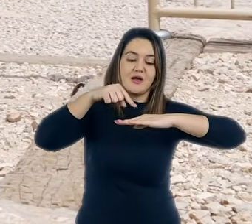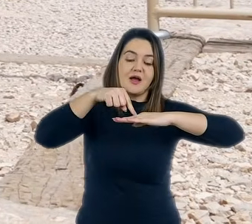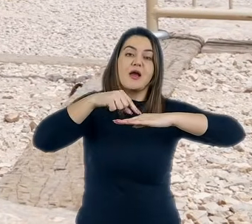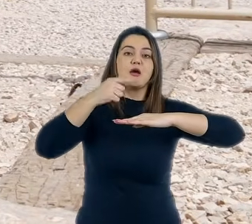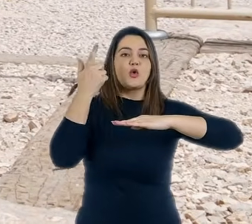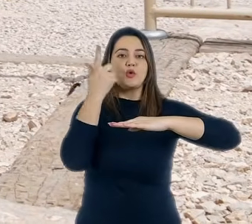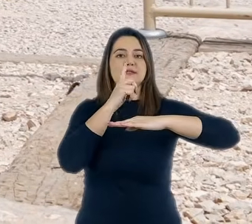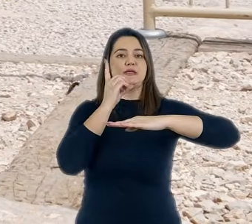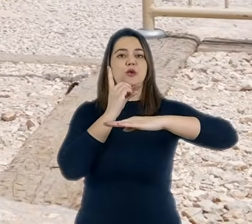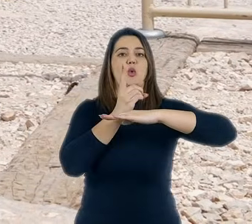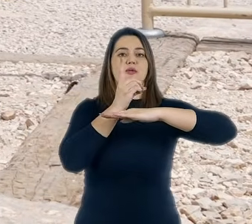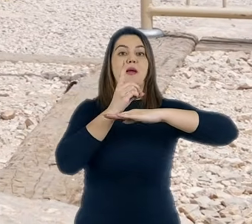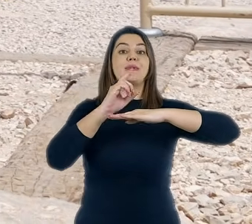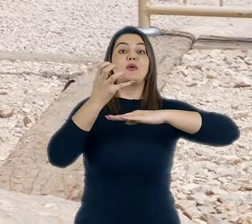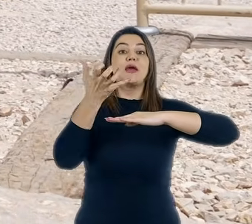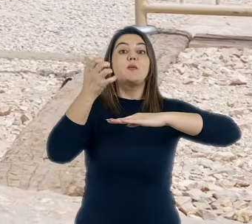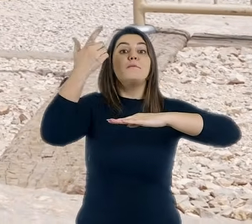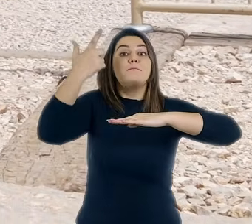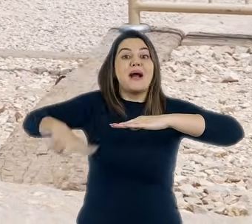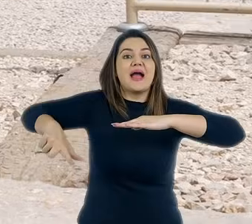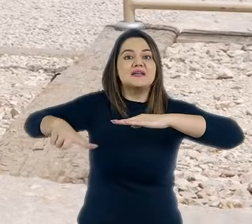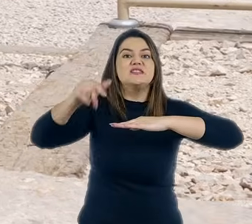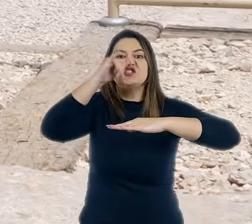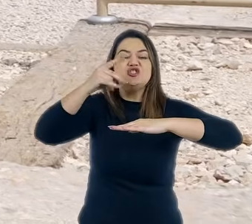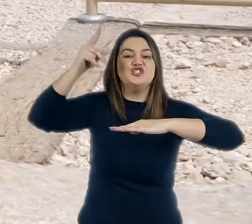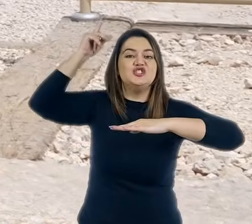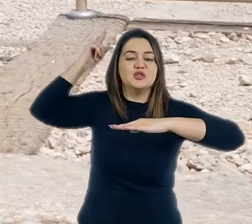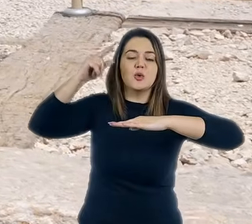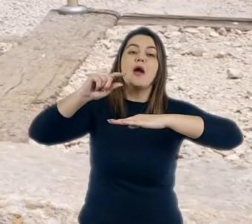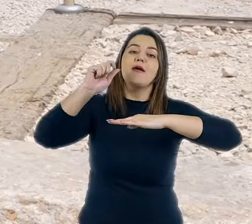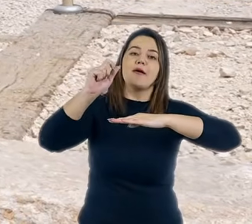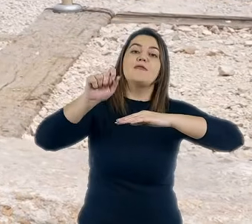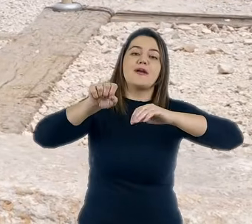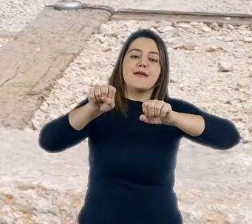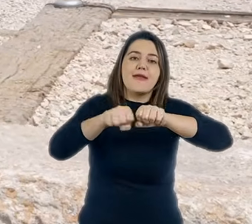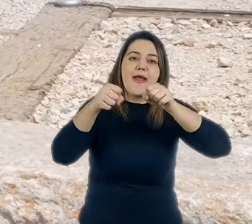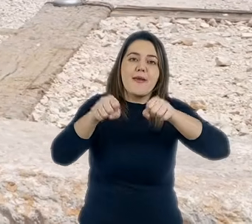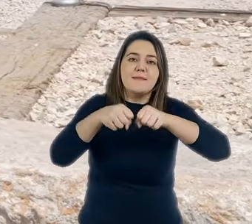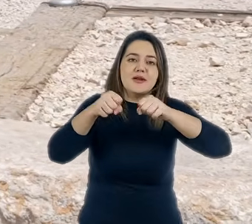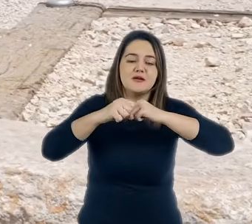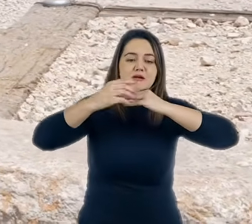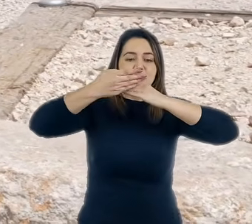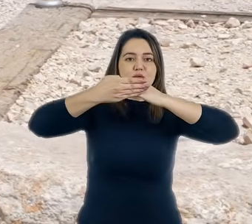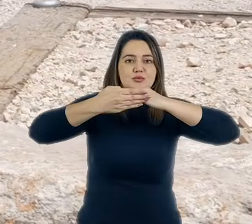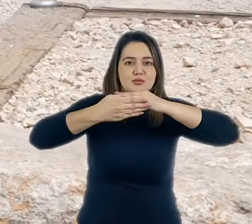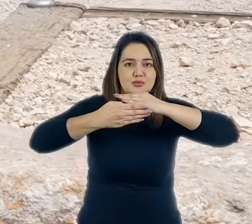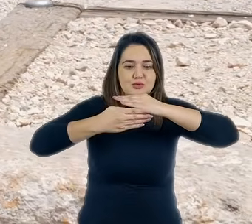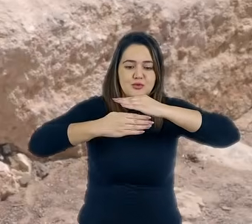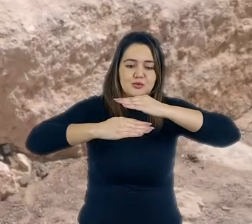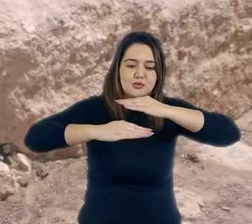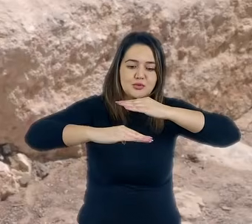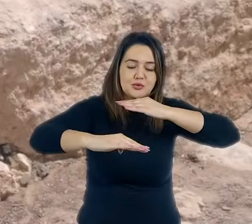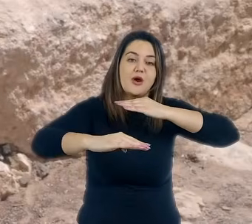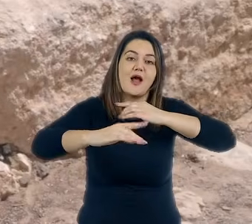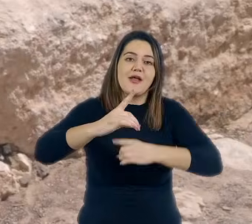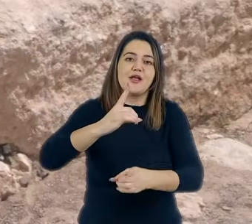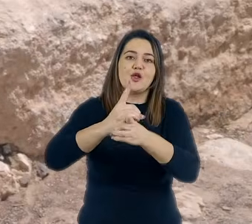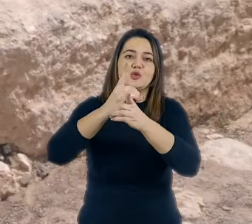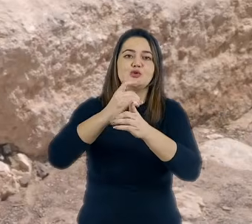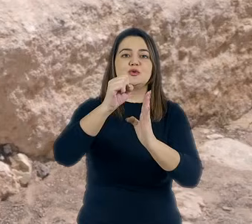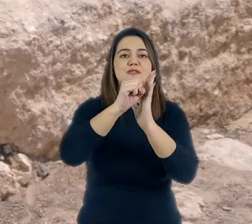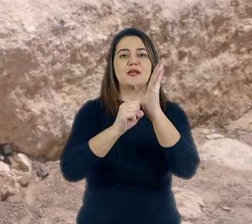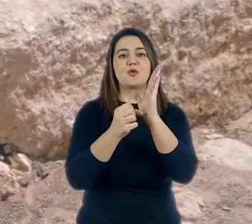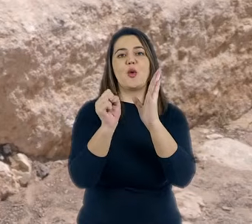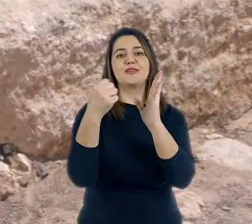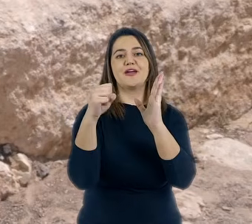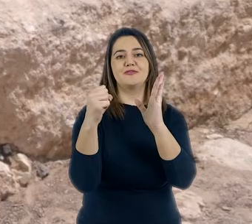esse piso mais antigo da época de Ezequias, que estava aqui embaixo, houve a necessidade de destruir o piso do